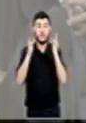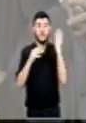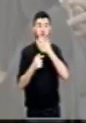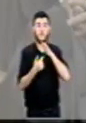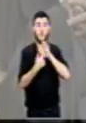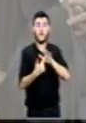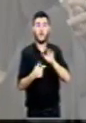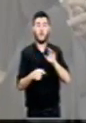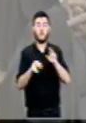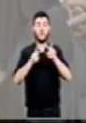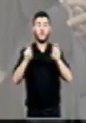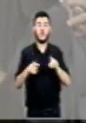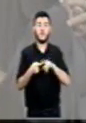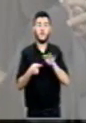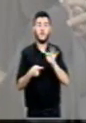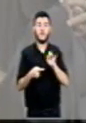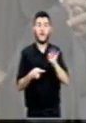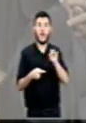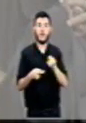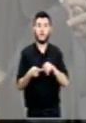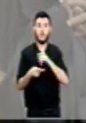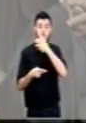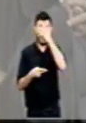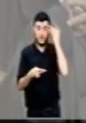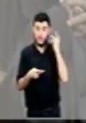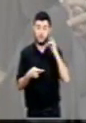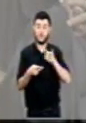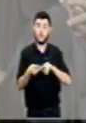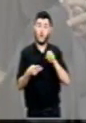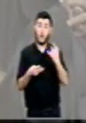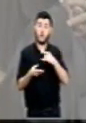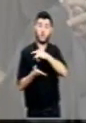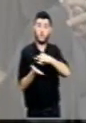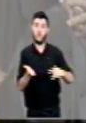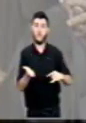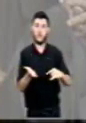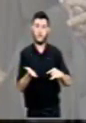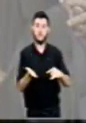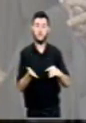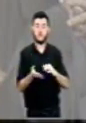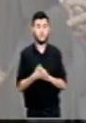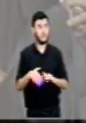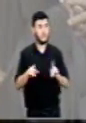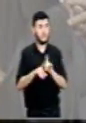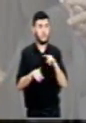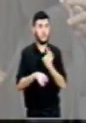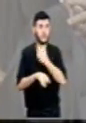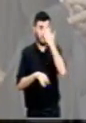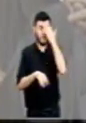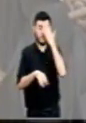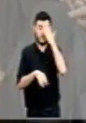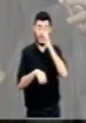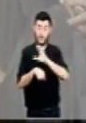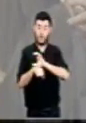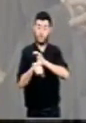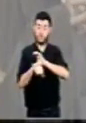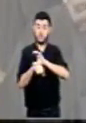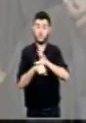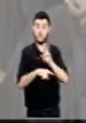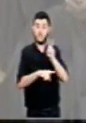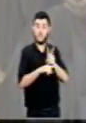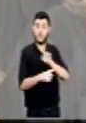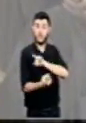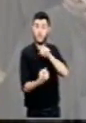lhe foram confiados em razão do exercício do mandato. Essa proteção constitucional é conferida ao parlamentar justamente